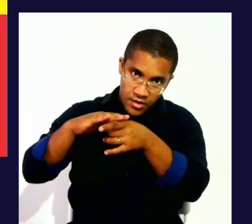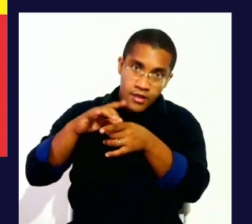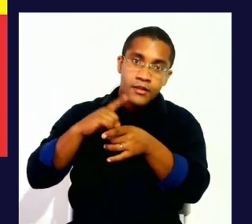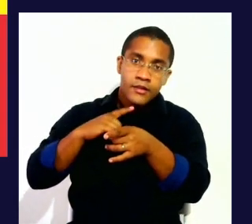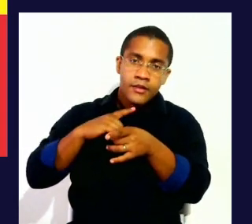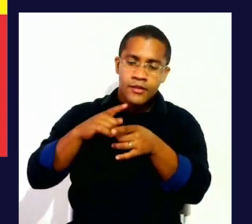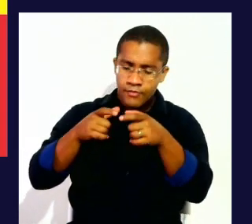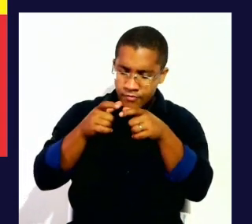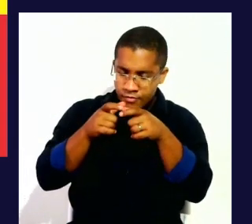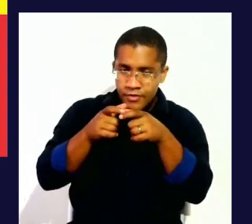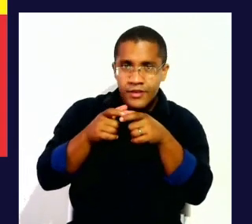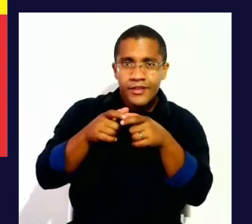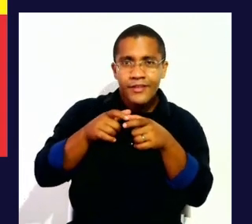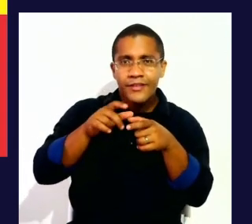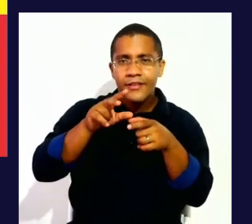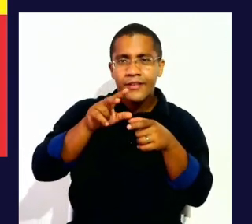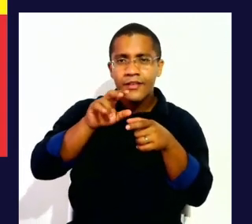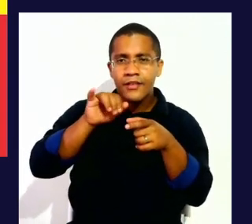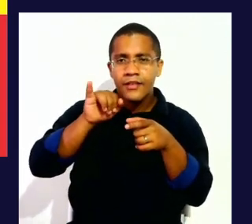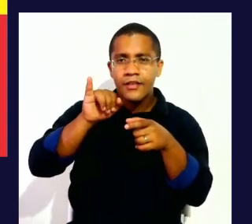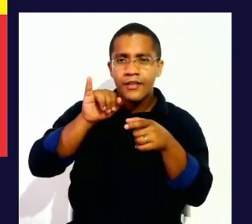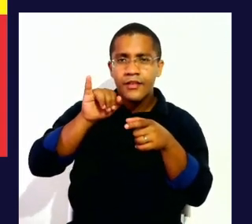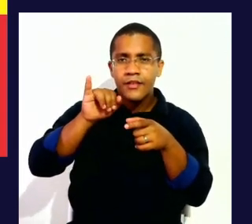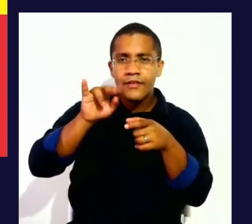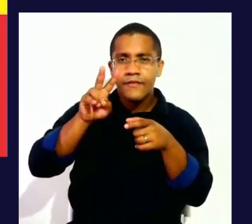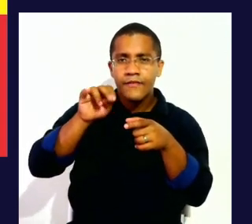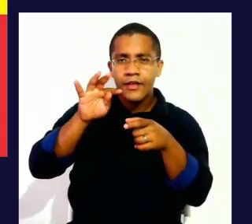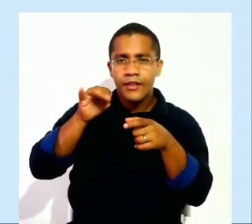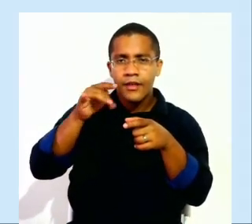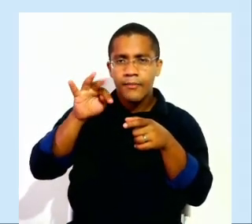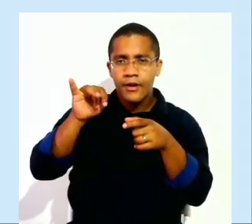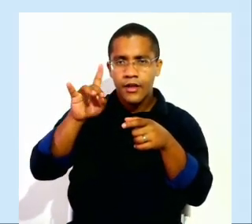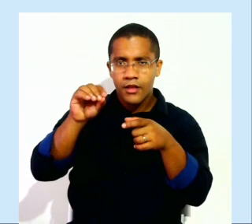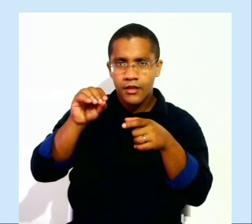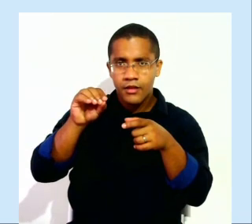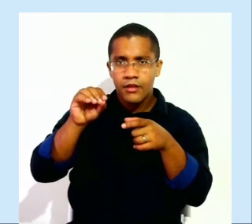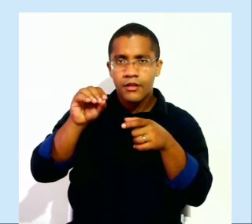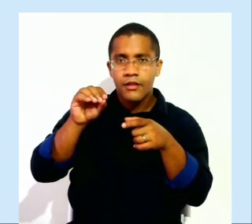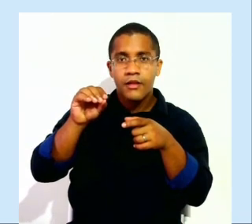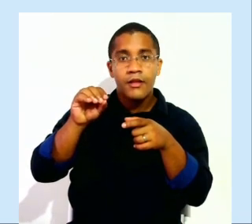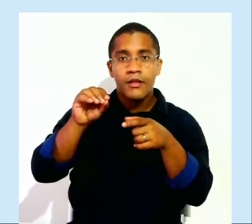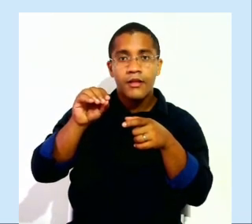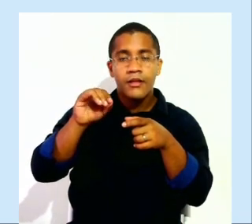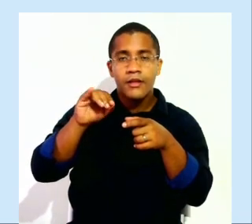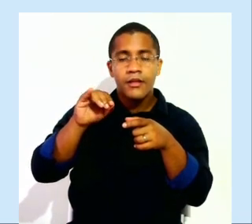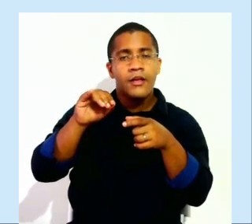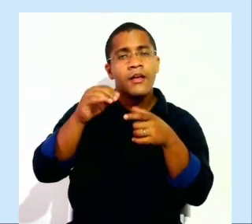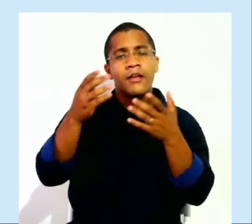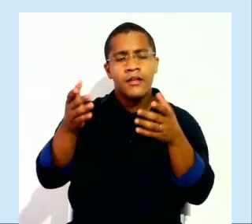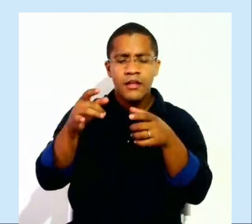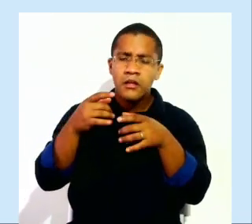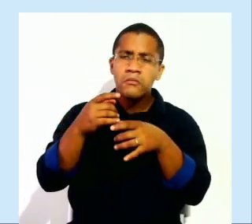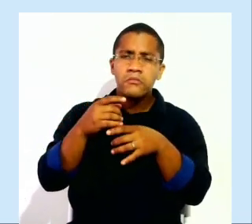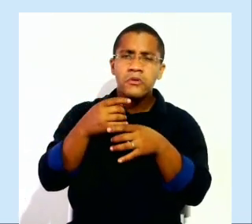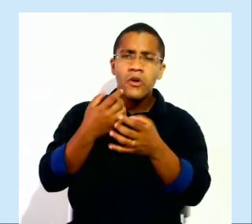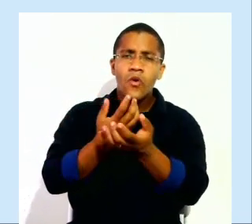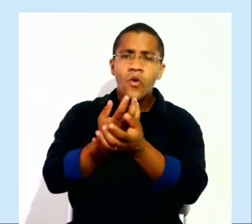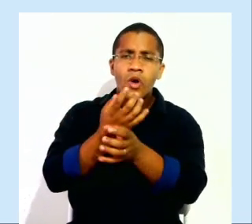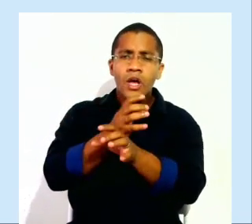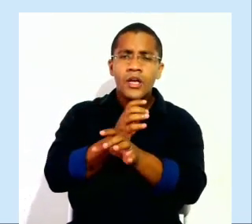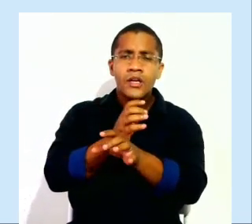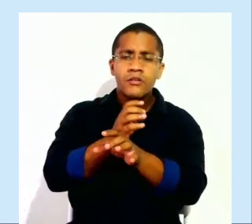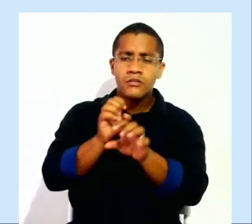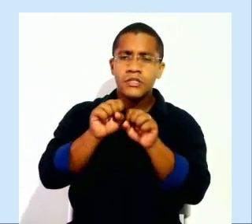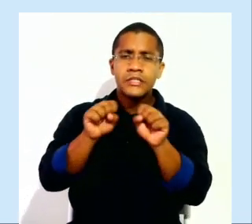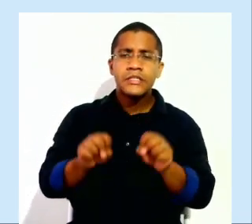invertebrais, permitindo aí a flexibilidade do nosso tronco. É lógico que no nosso sistema esquelético vai ter